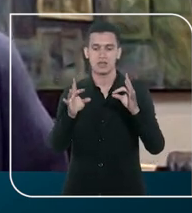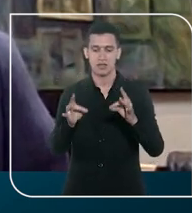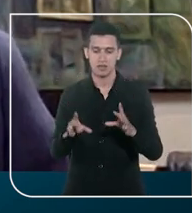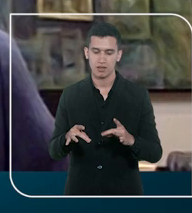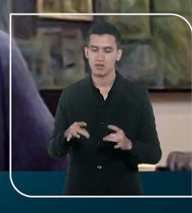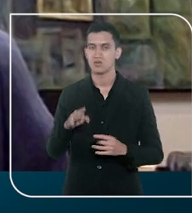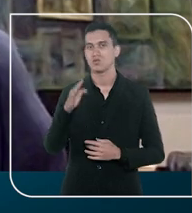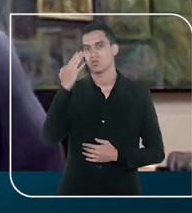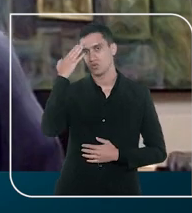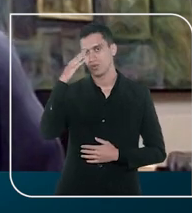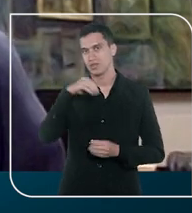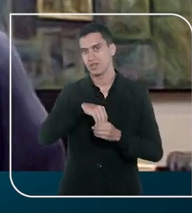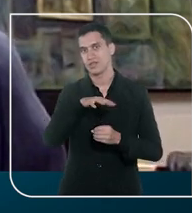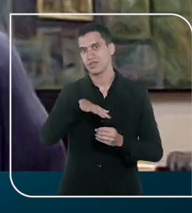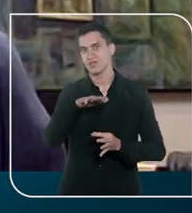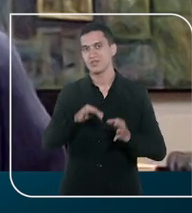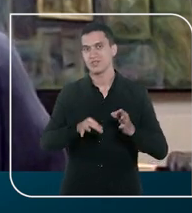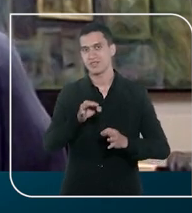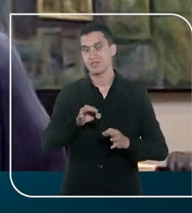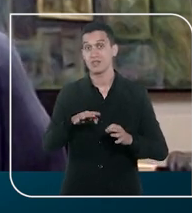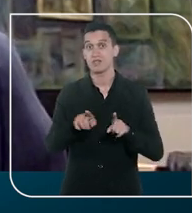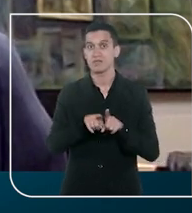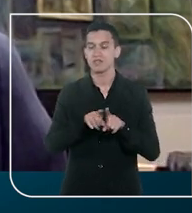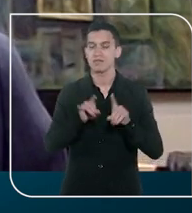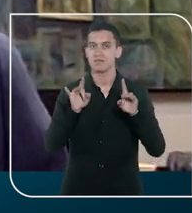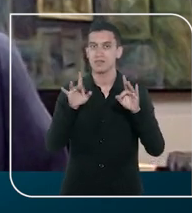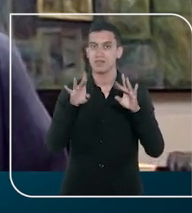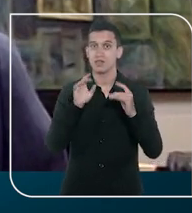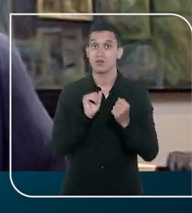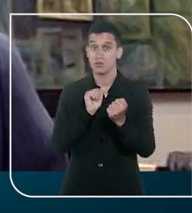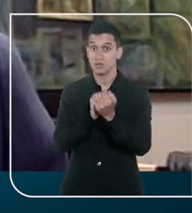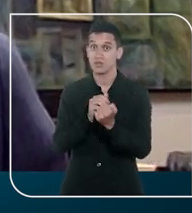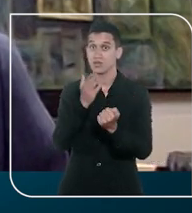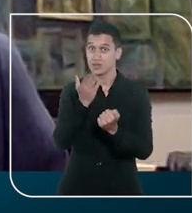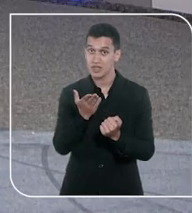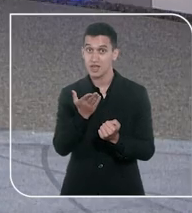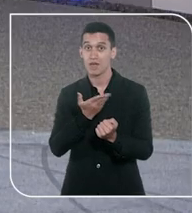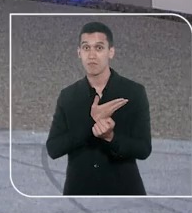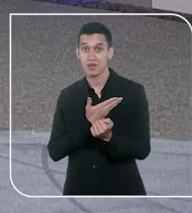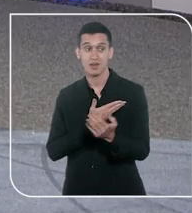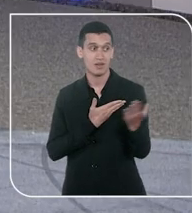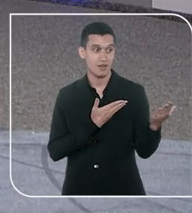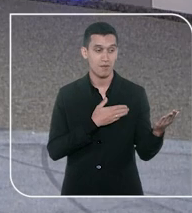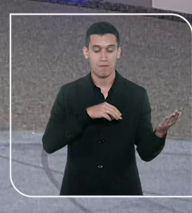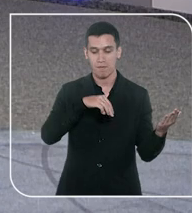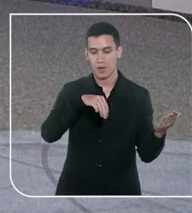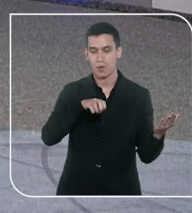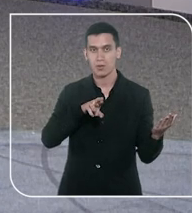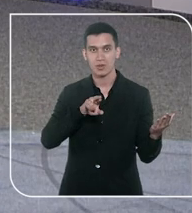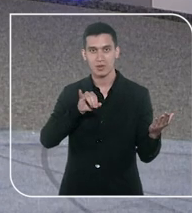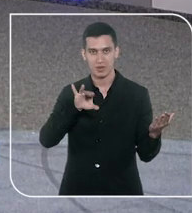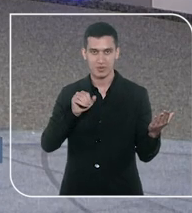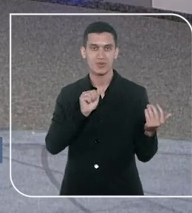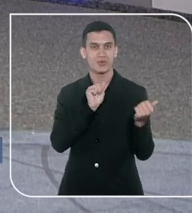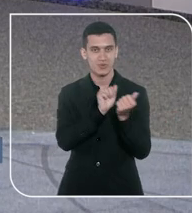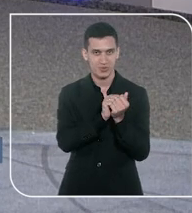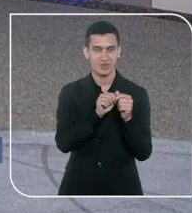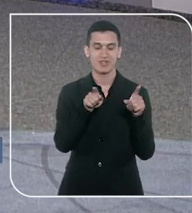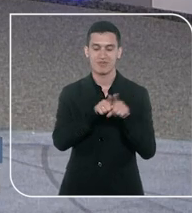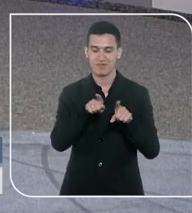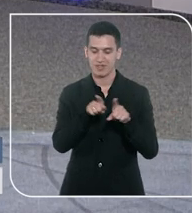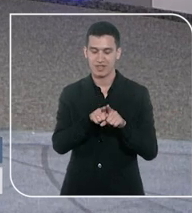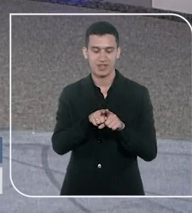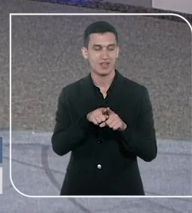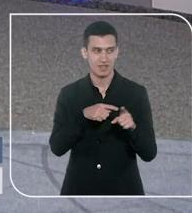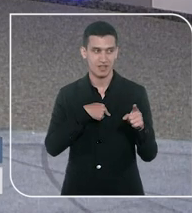jurídico. Mas mais especial ainda de estar nesse programa, na sua companhia, na companhia do meu querido amigo Maurício Cunha, com quem eu